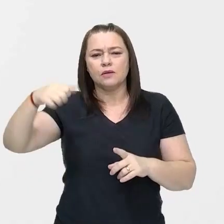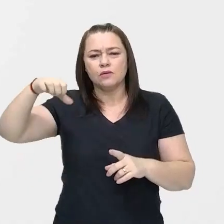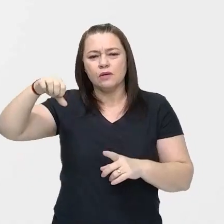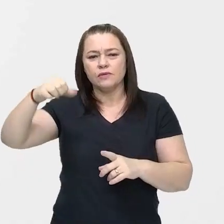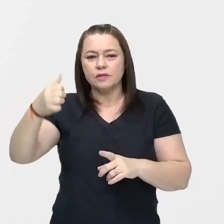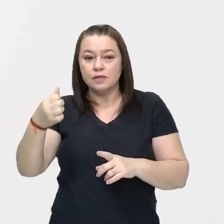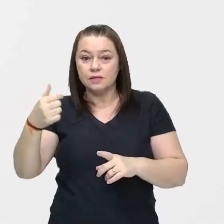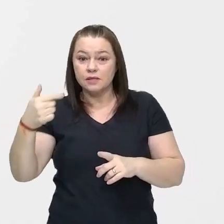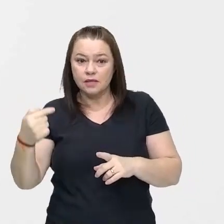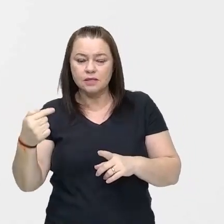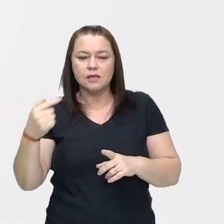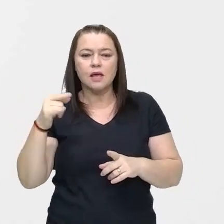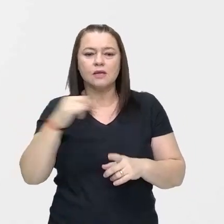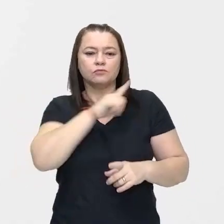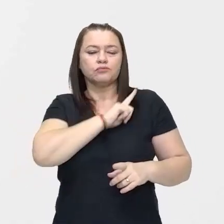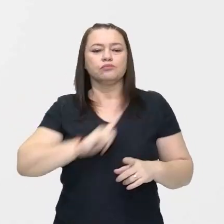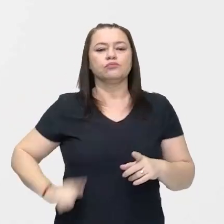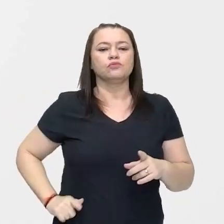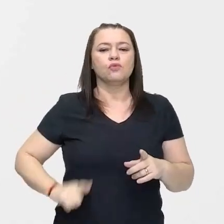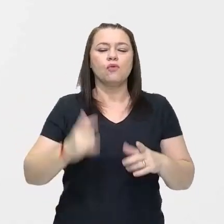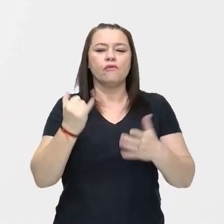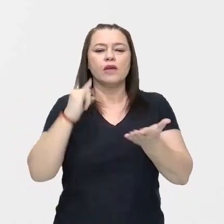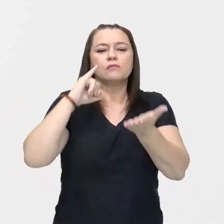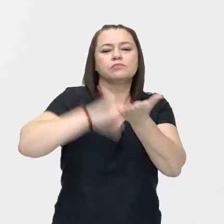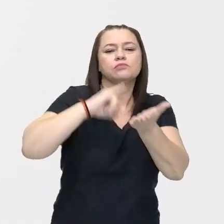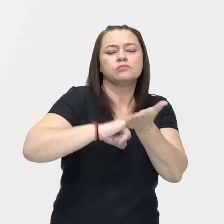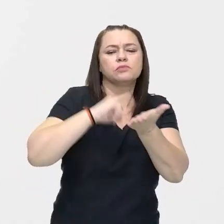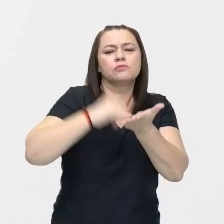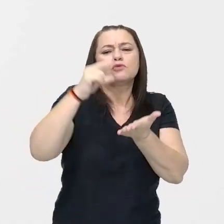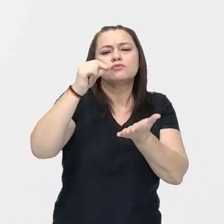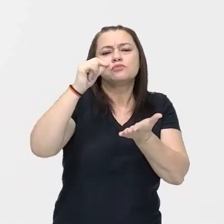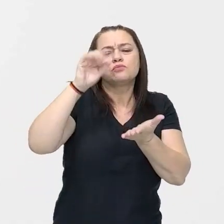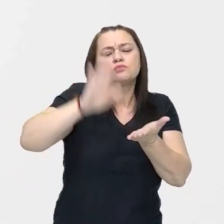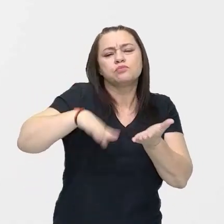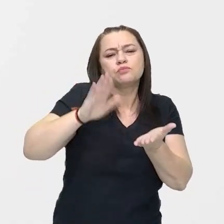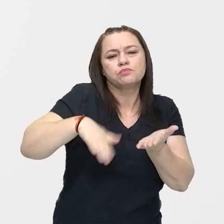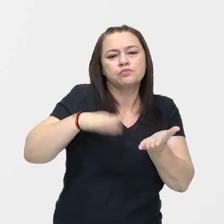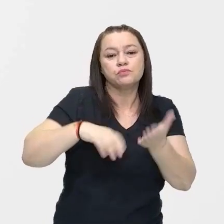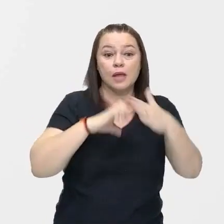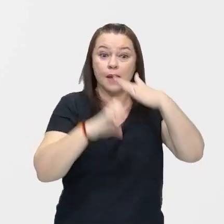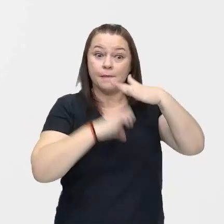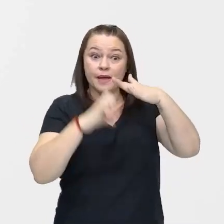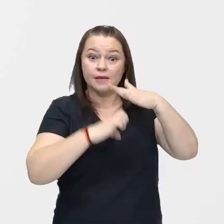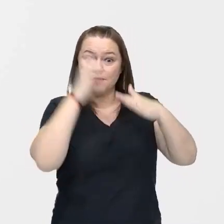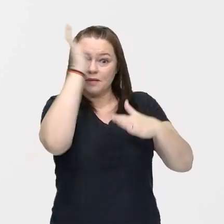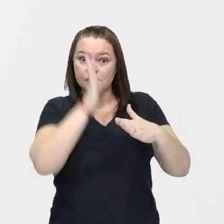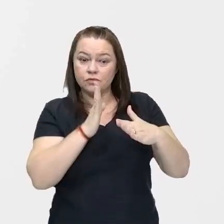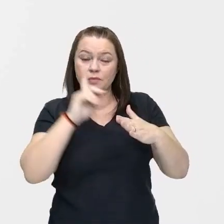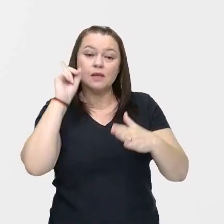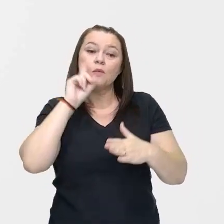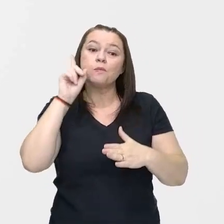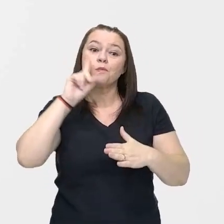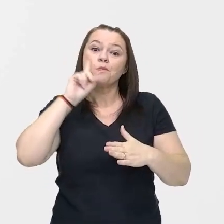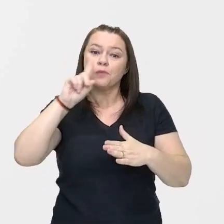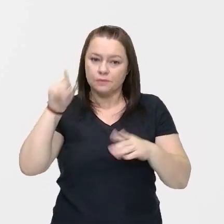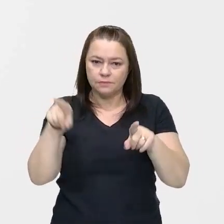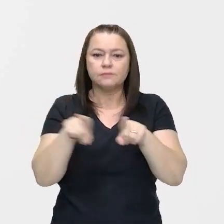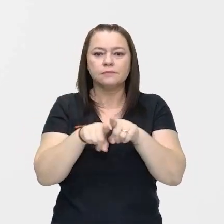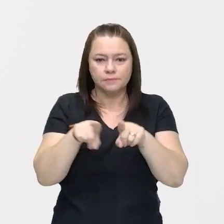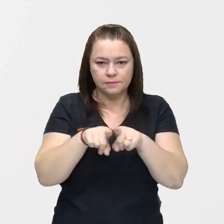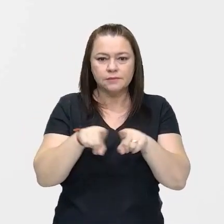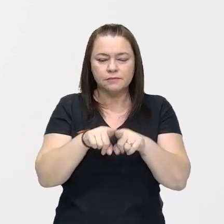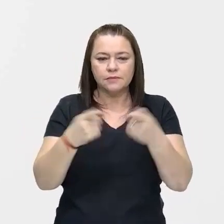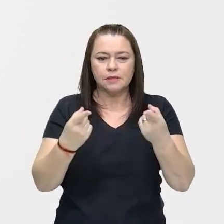cria auxílios fiscais especiais para empresas nacionais e estrangeiras. Incentivos fiscais